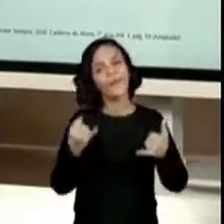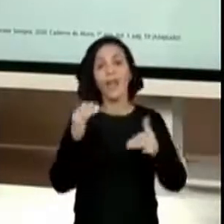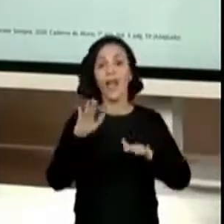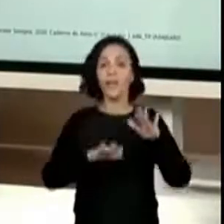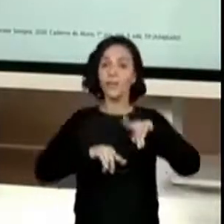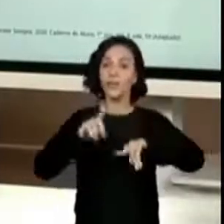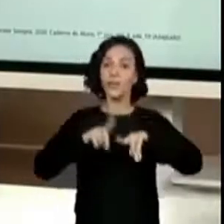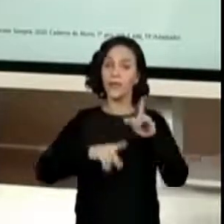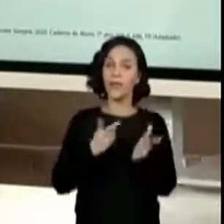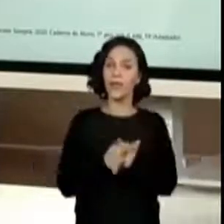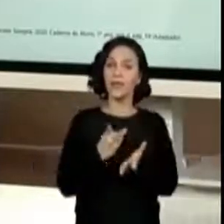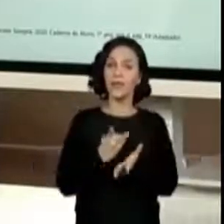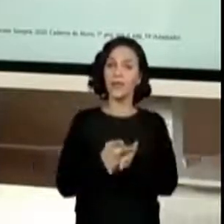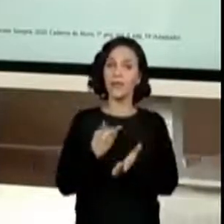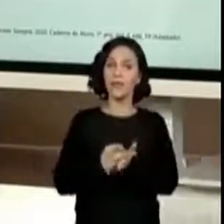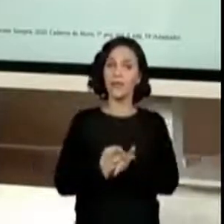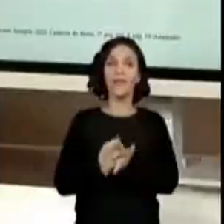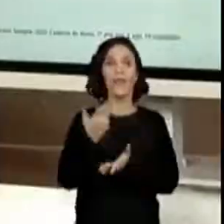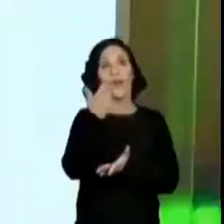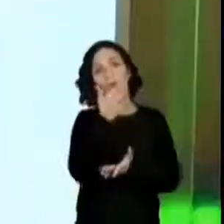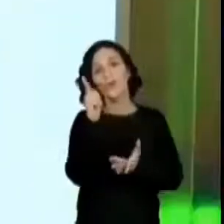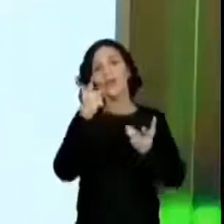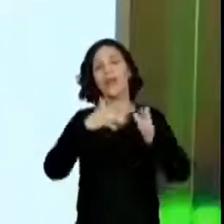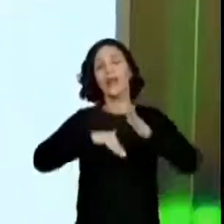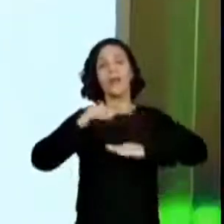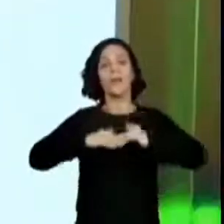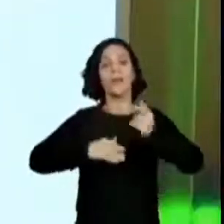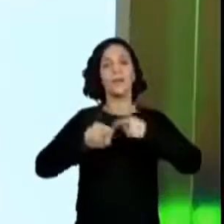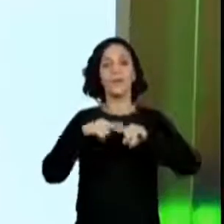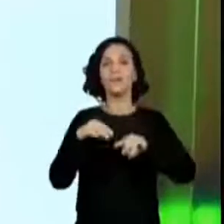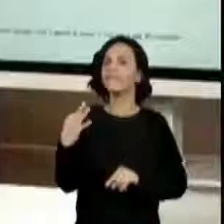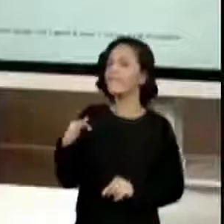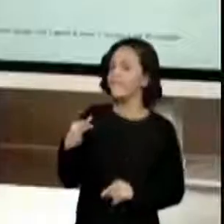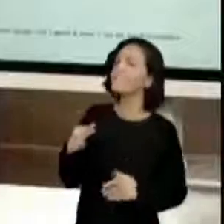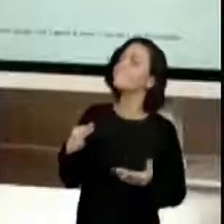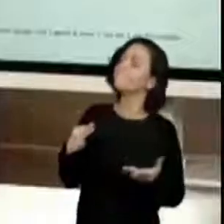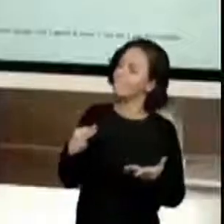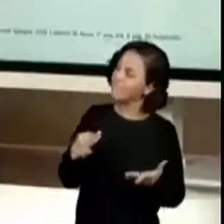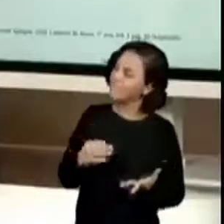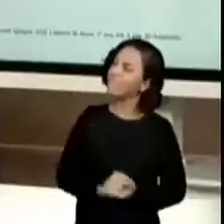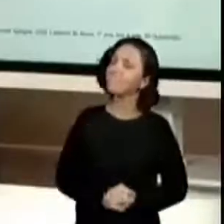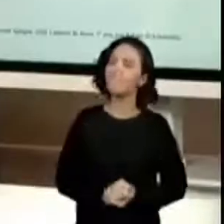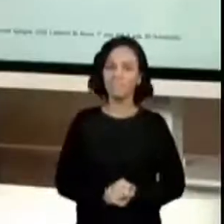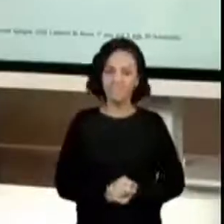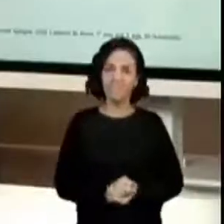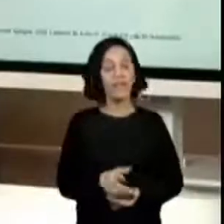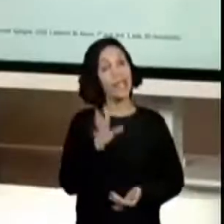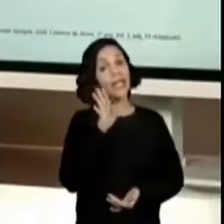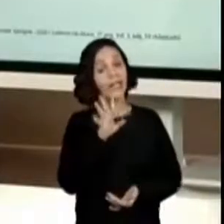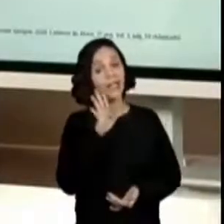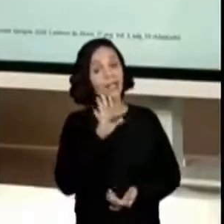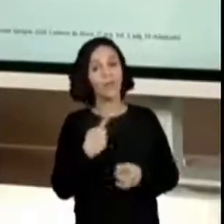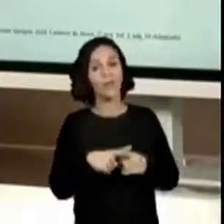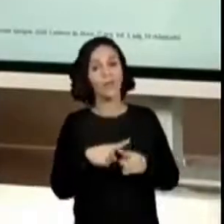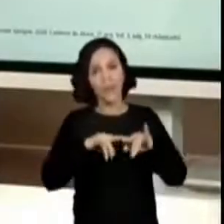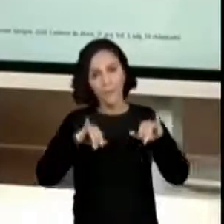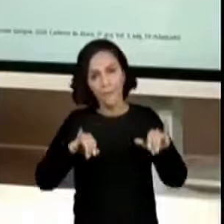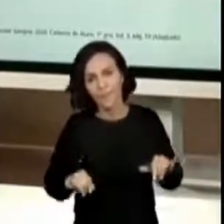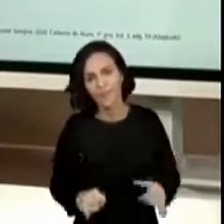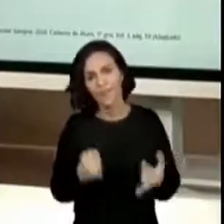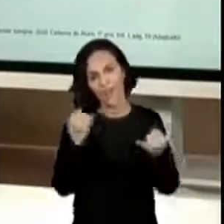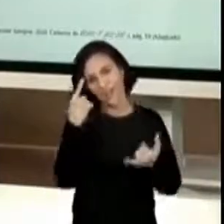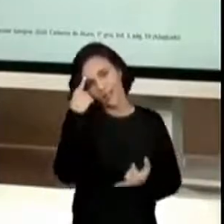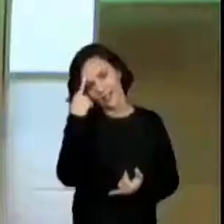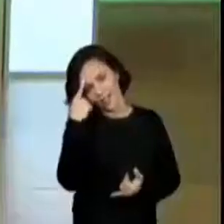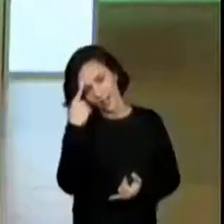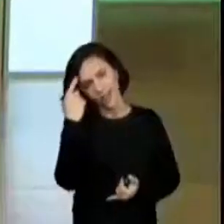mesmo material para trabalhar uma outra habilidade, não é verdade? Isso é legal pra gente... É, aproveitar mesmo, a ideia